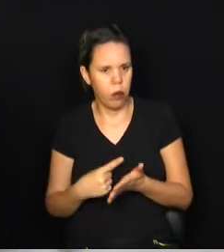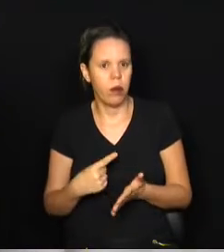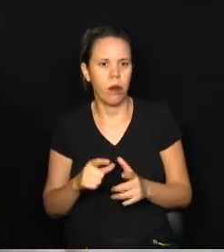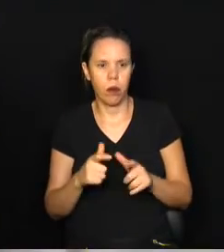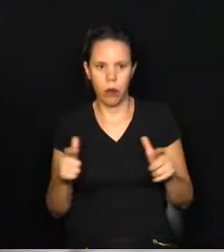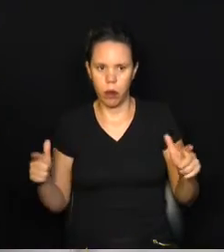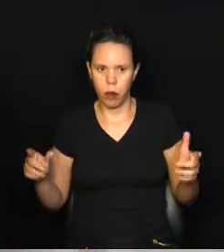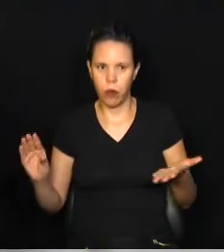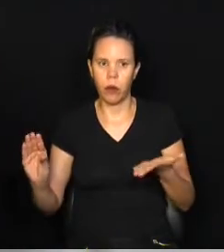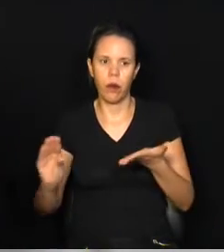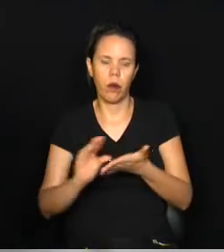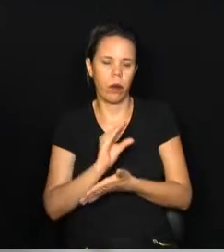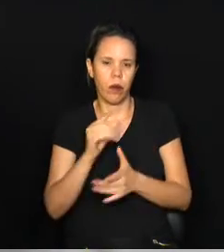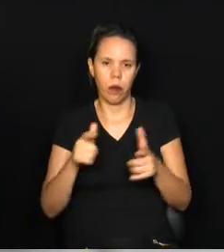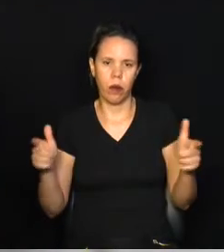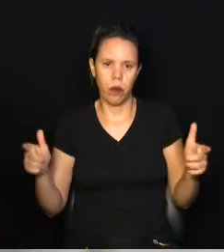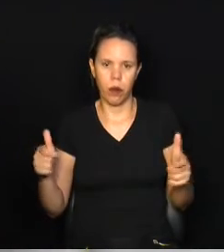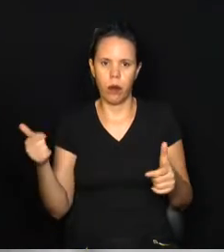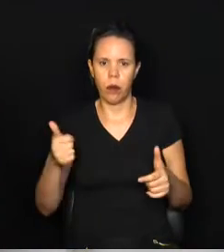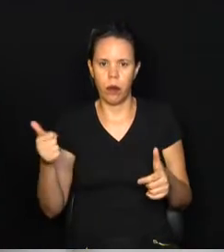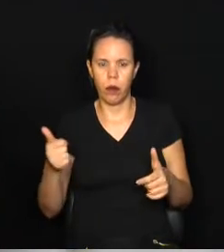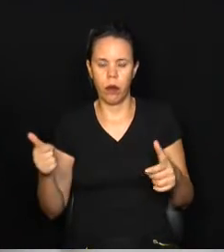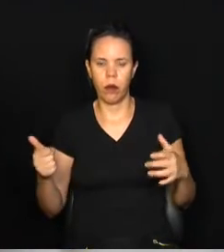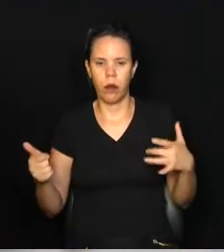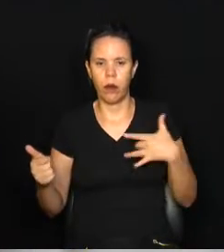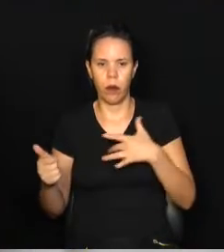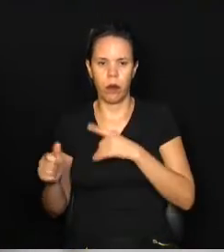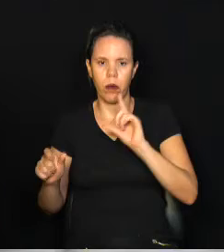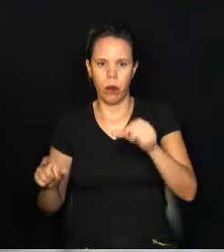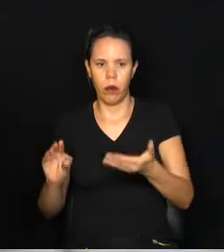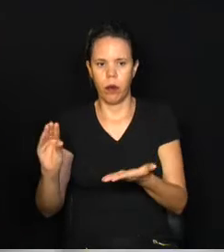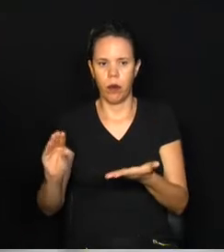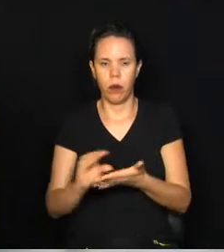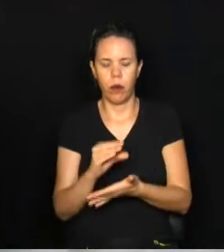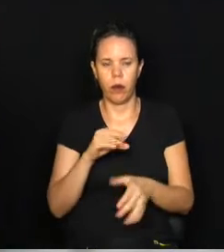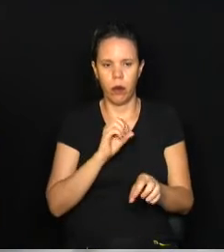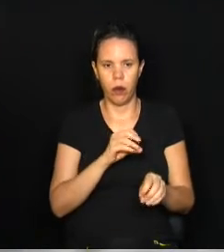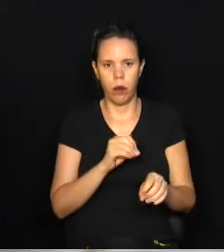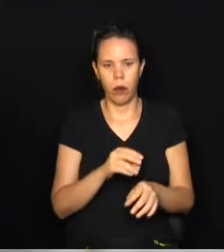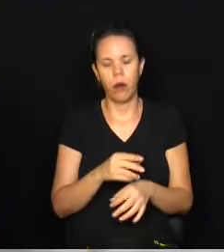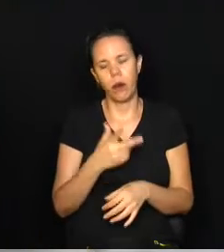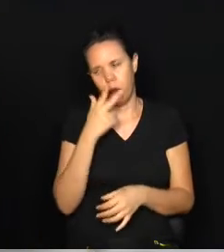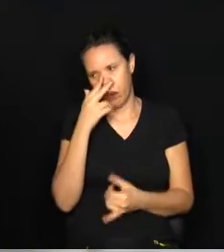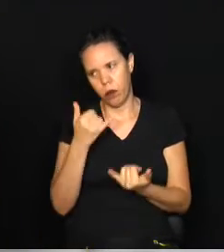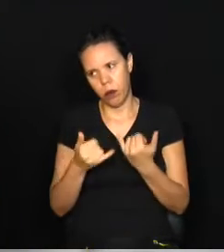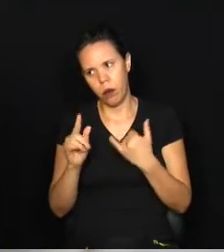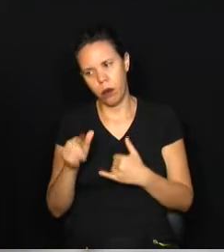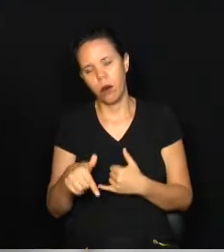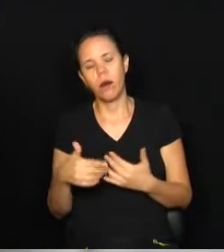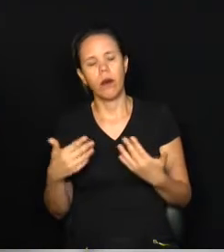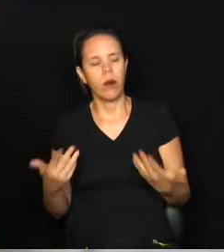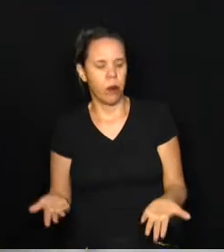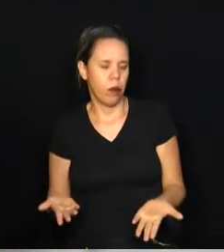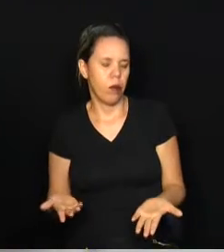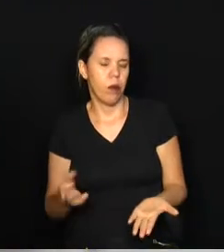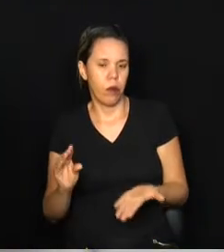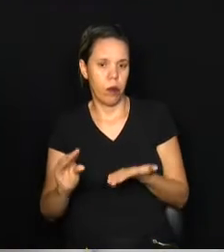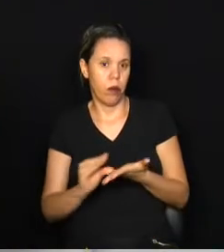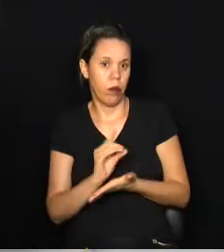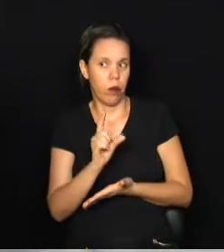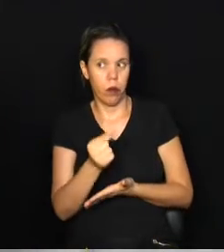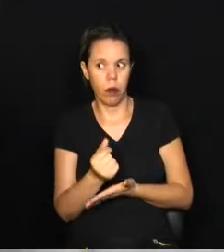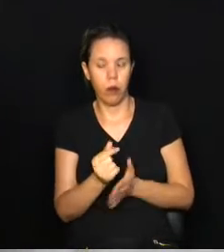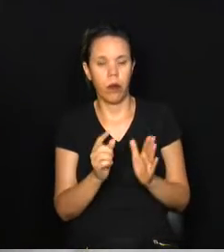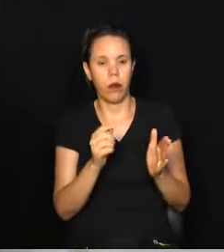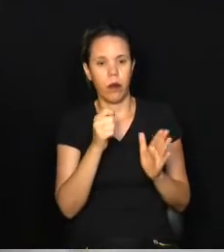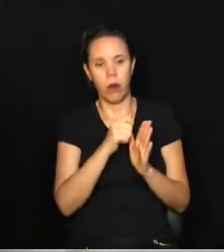maiores verbas. Eu acho que primeiro a saúde, depois a educação, se eu não me engano. E essa verba, ela está